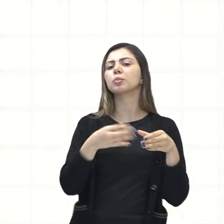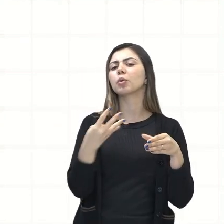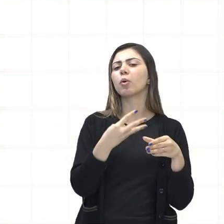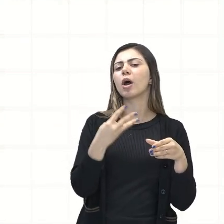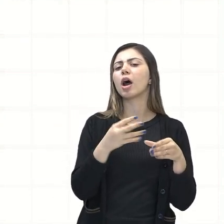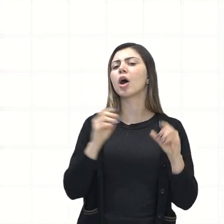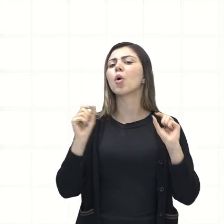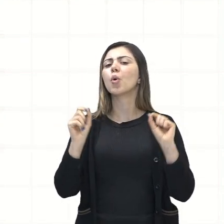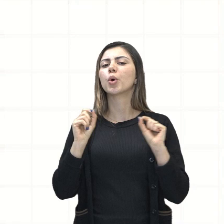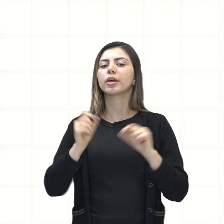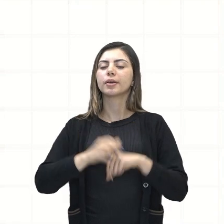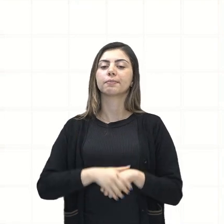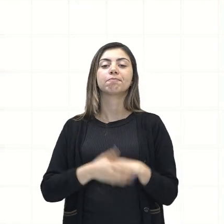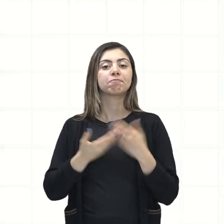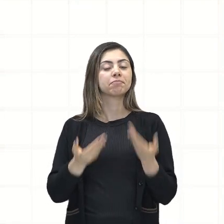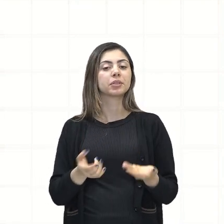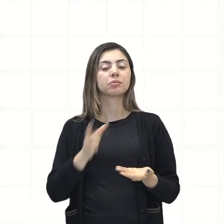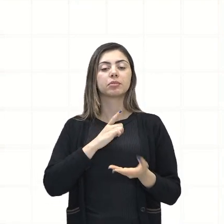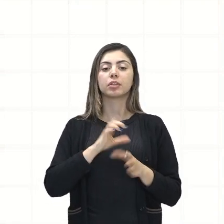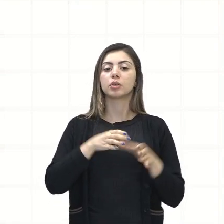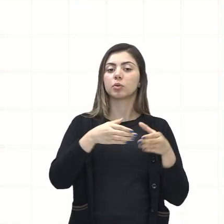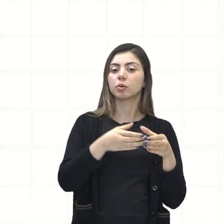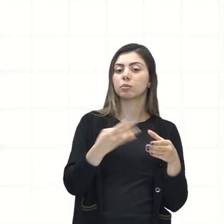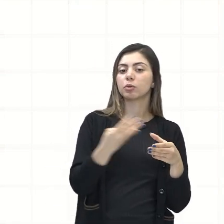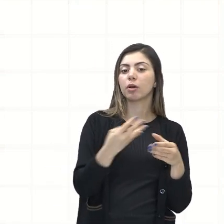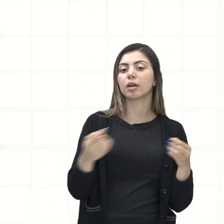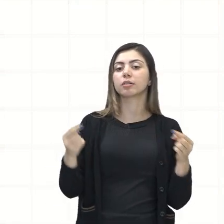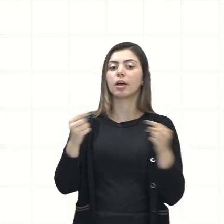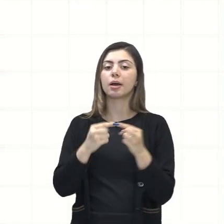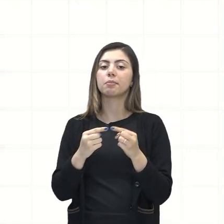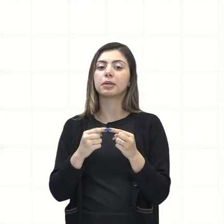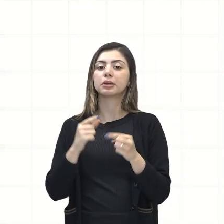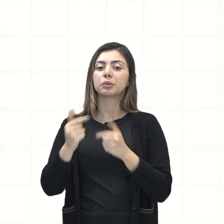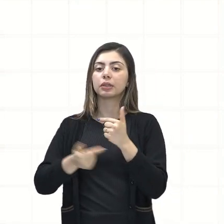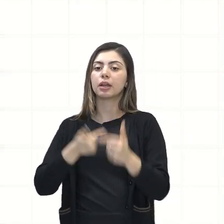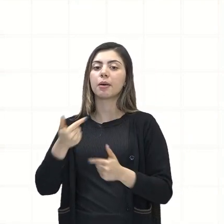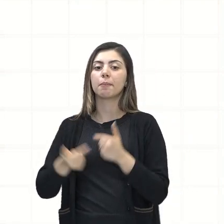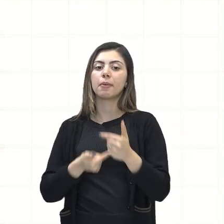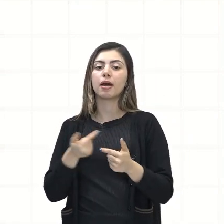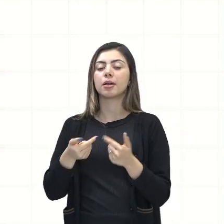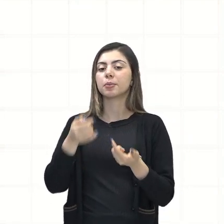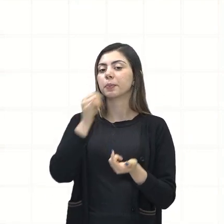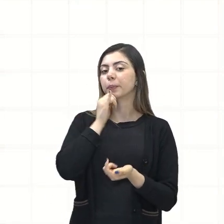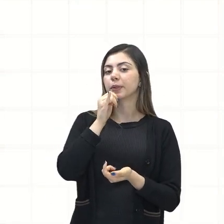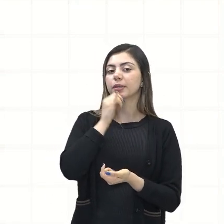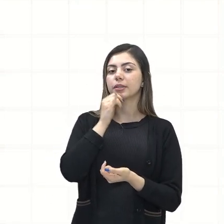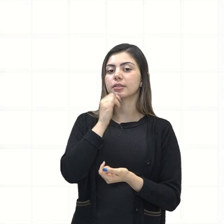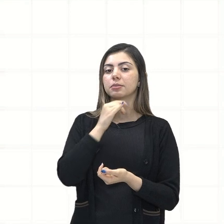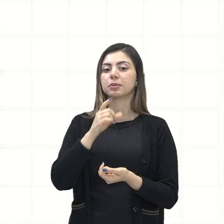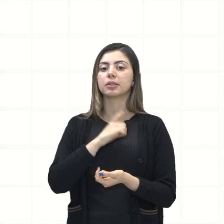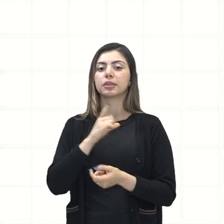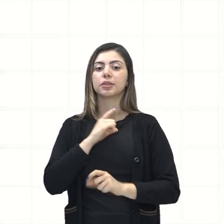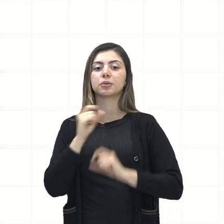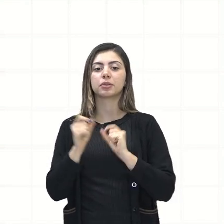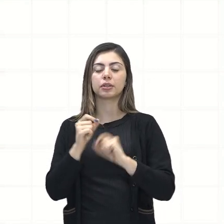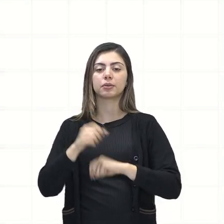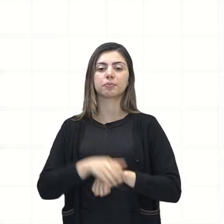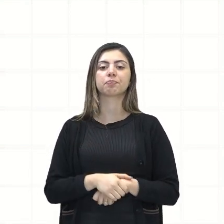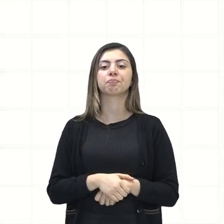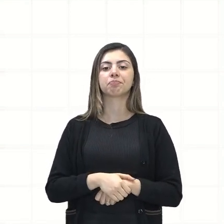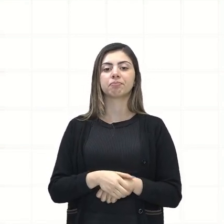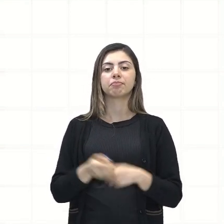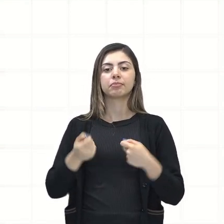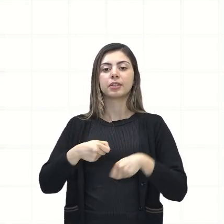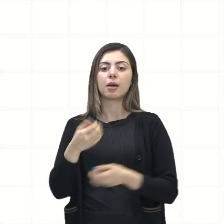é aquele setor cujas atividades elas estão relacionadas à geração